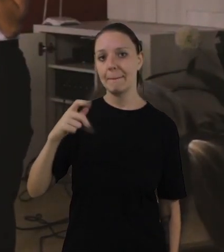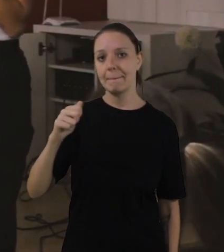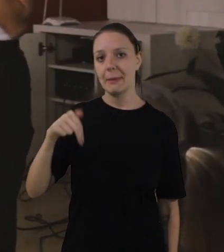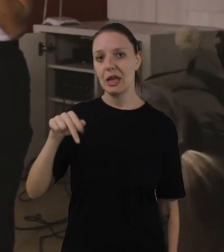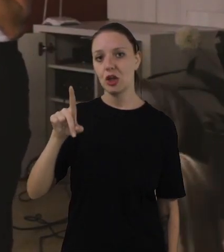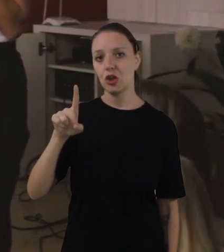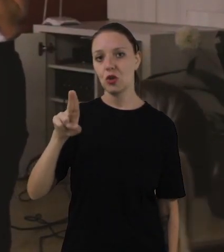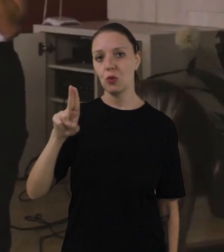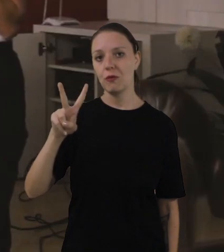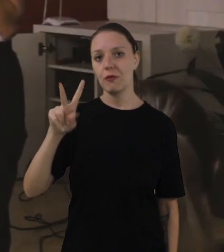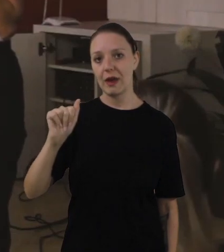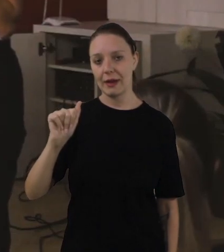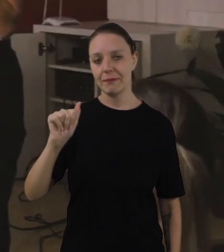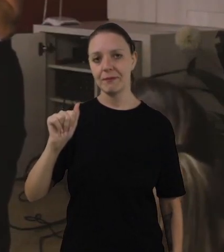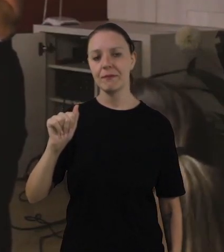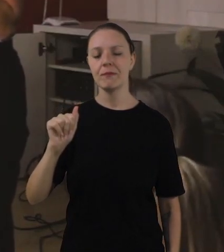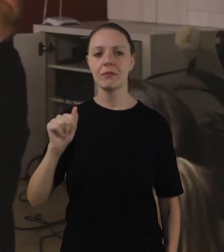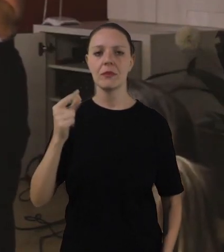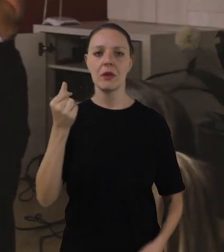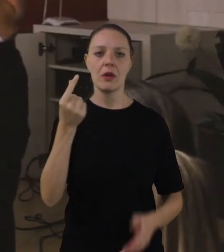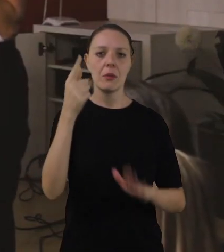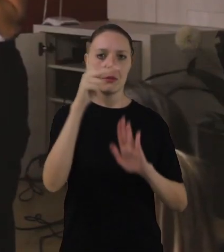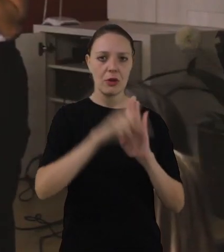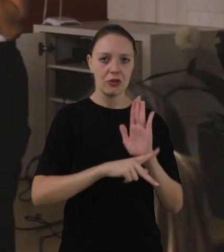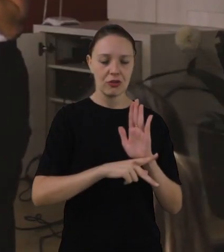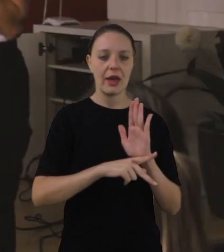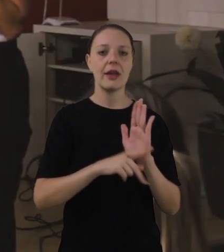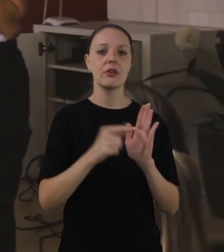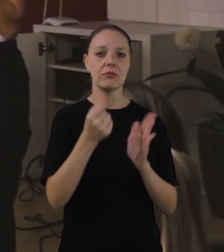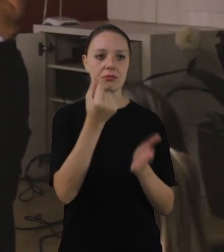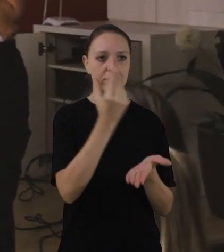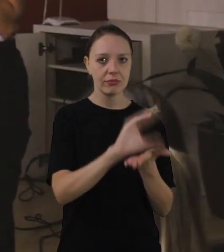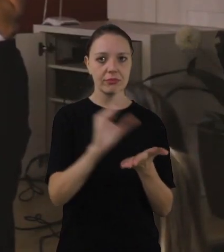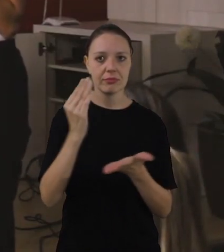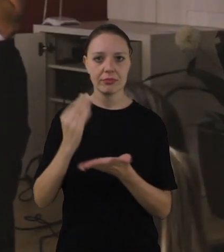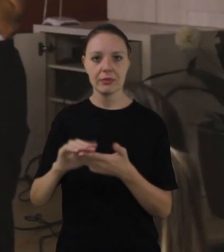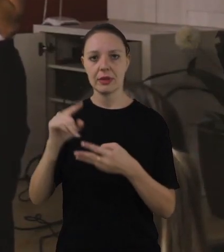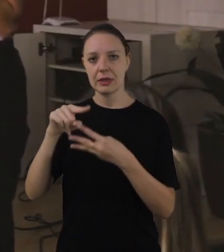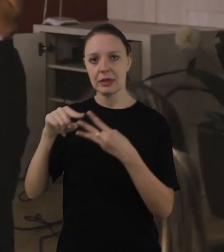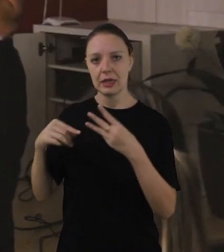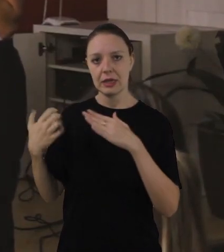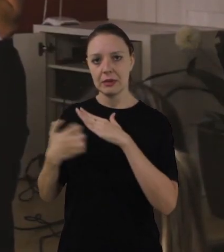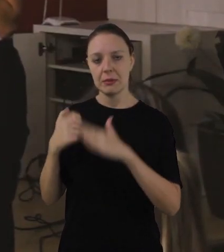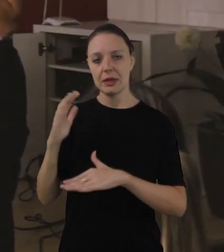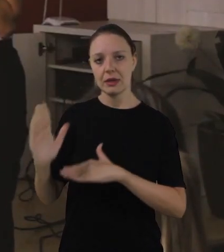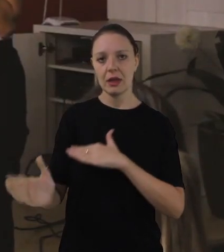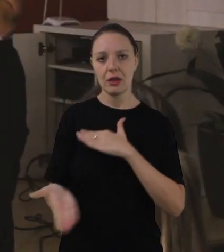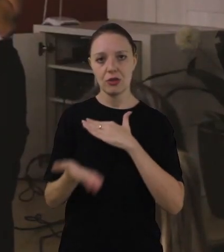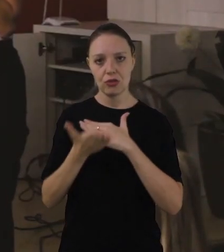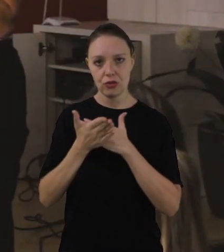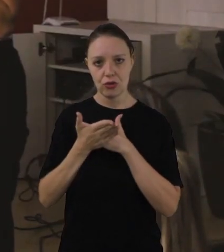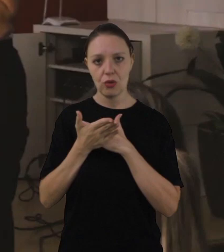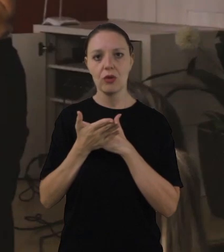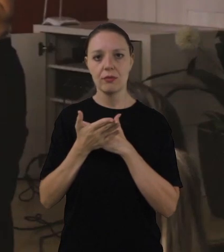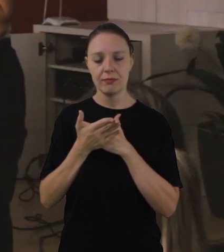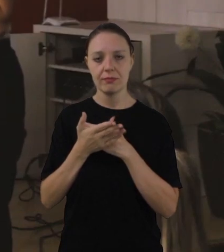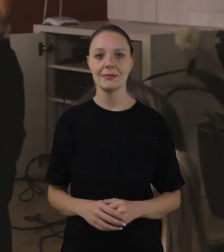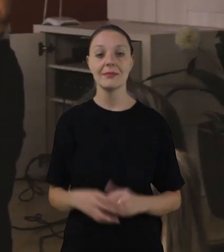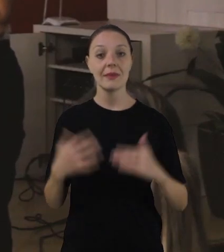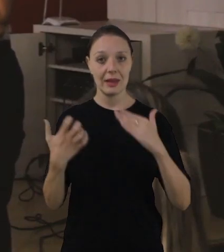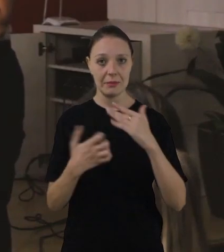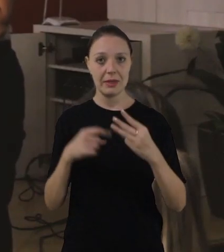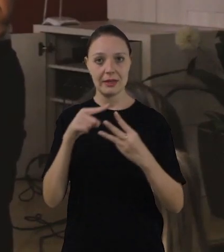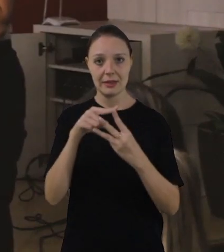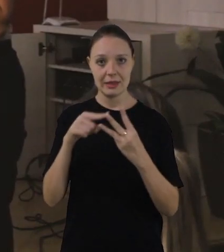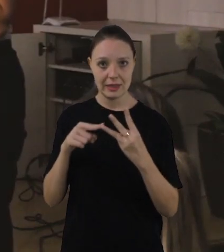foram 3 empresas que nos ajudaram também nesses projetos. A Videplast, a Vimasa e a Granja Faria. A Granja Faria não é